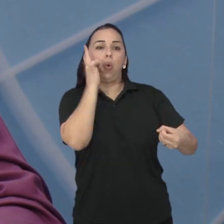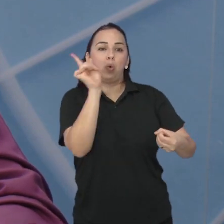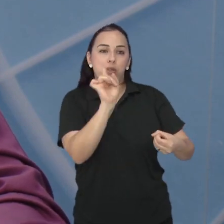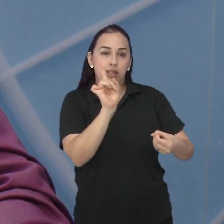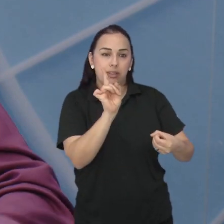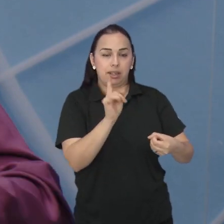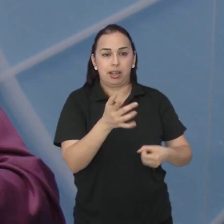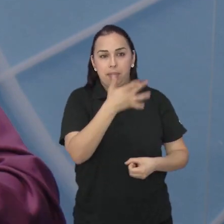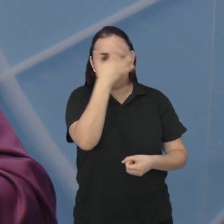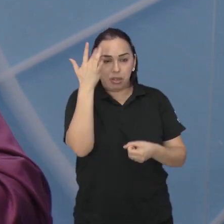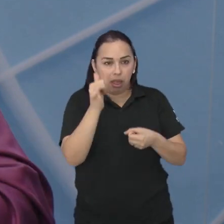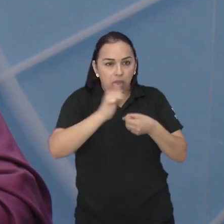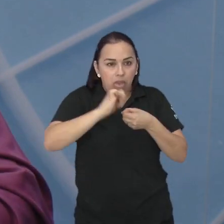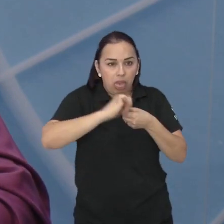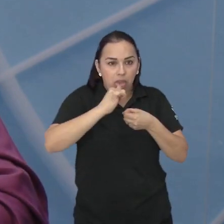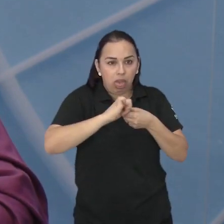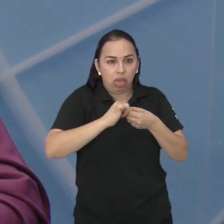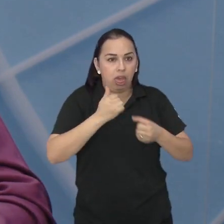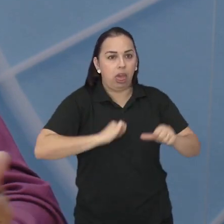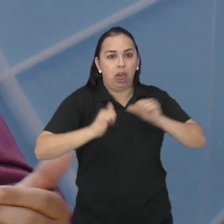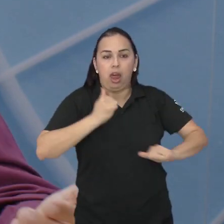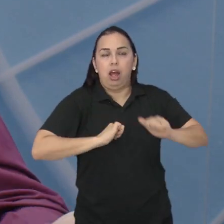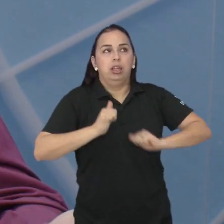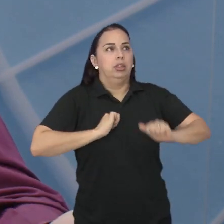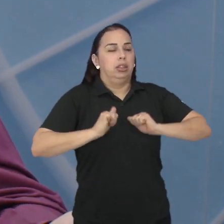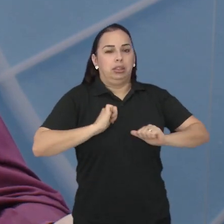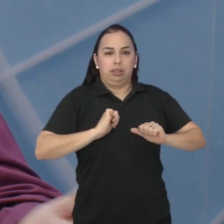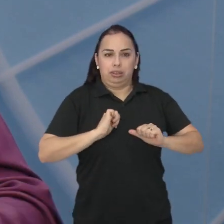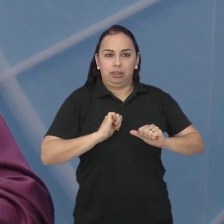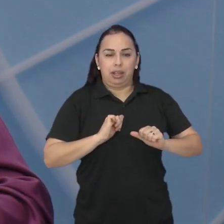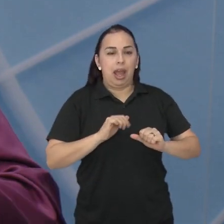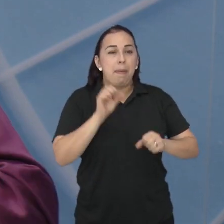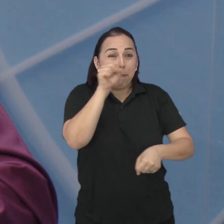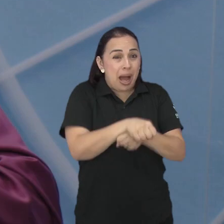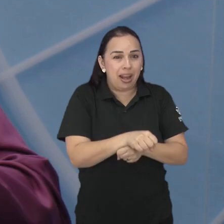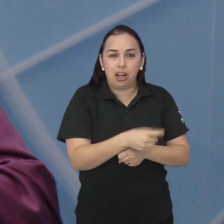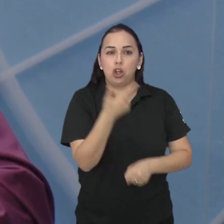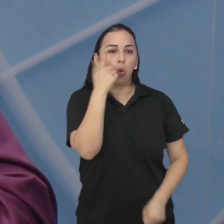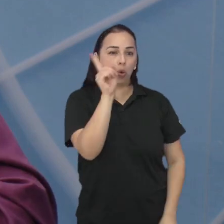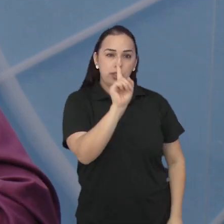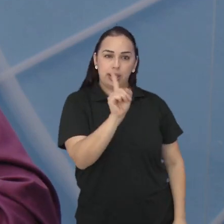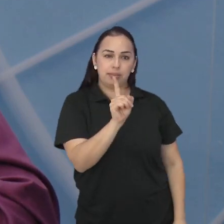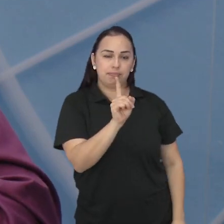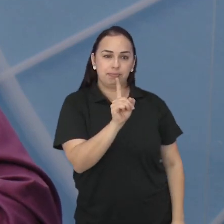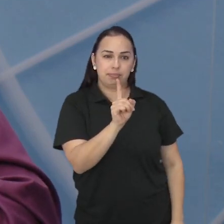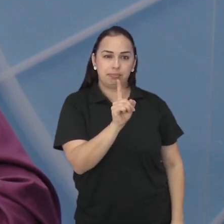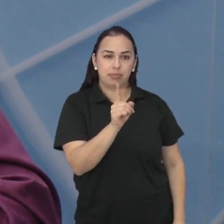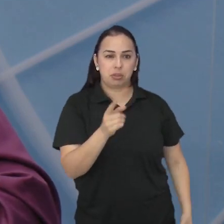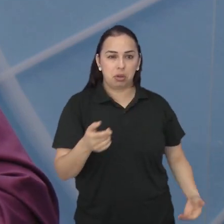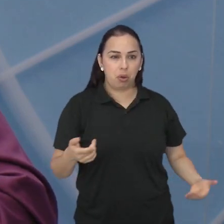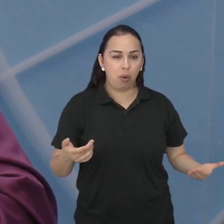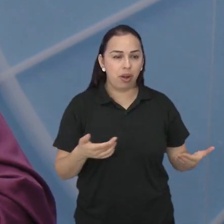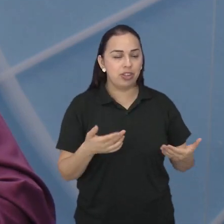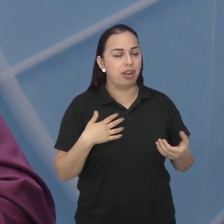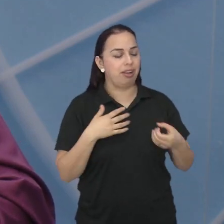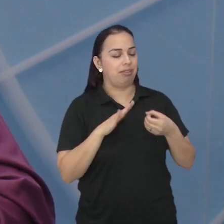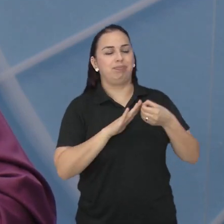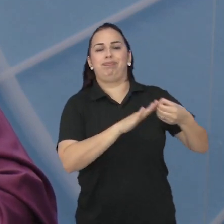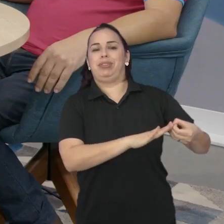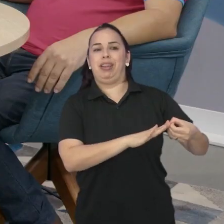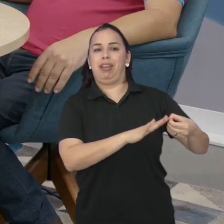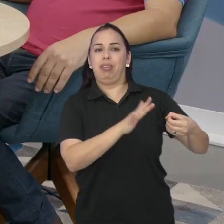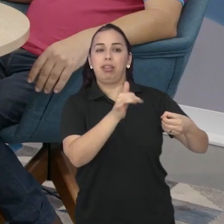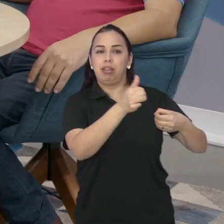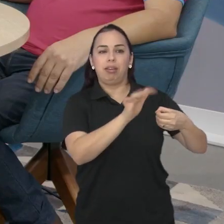crack, ele fica compulsivo. Dificilmente uma pessoa que faz uso de crack consegue parar. Hoje eu não vou usar mais. Dificilmente. Esse controle,